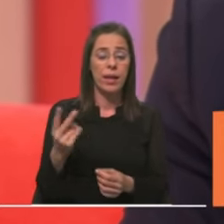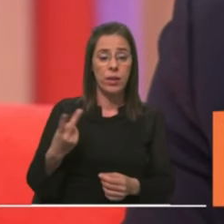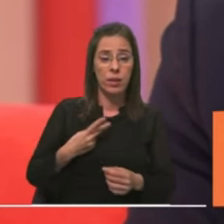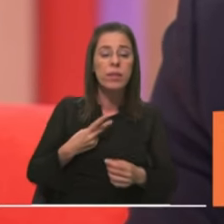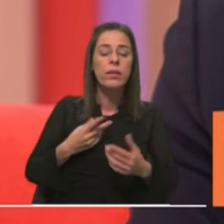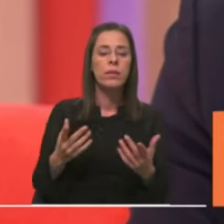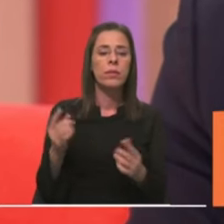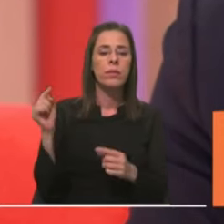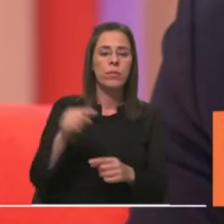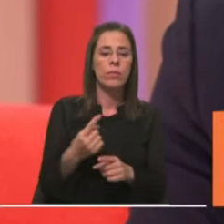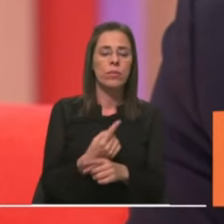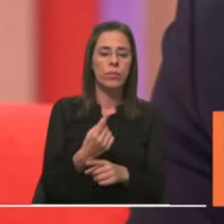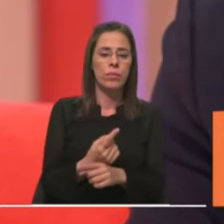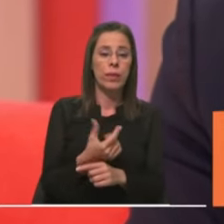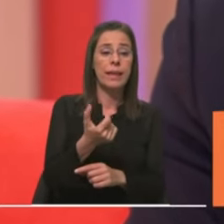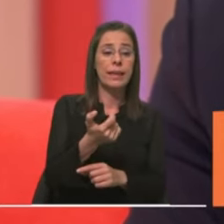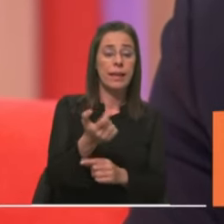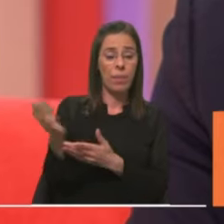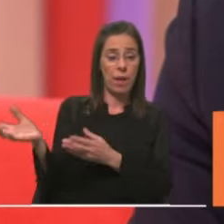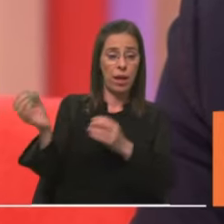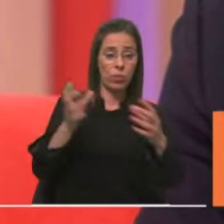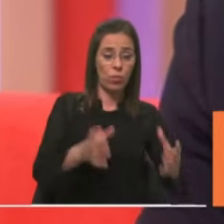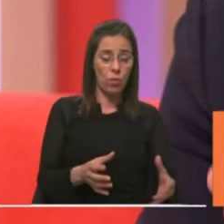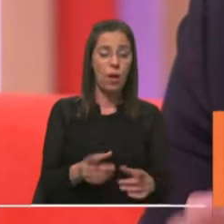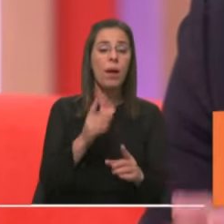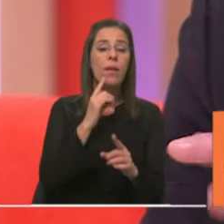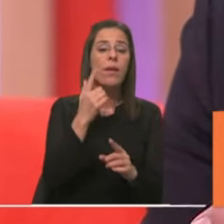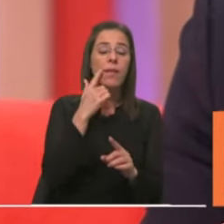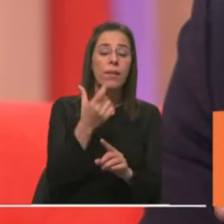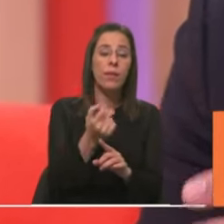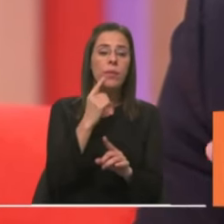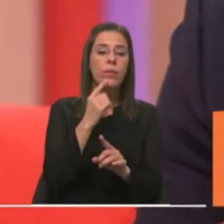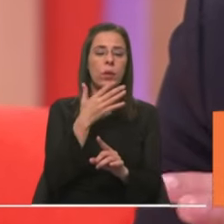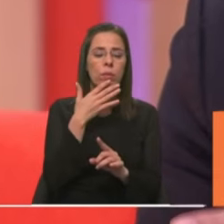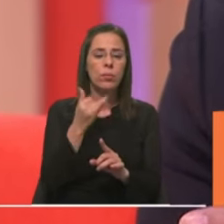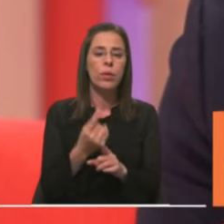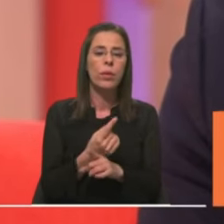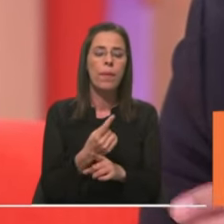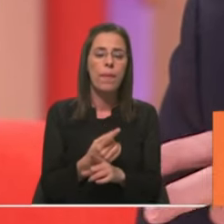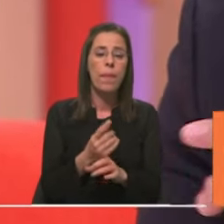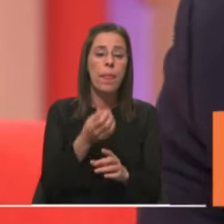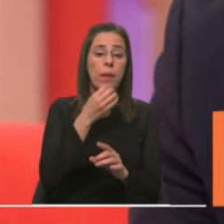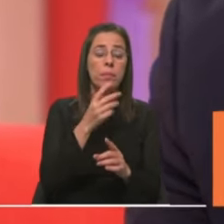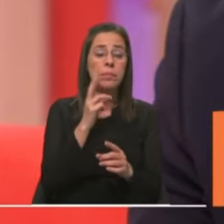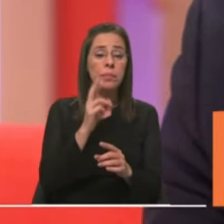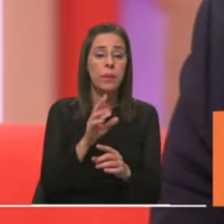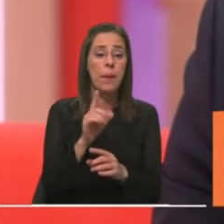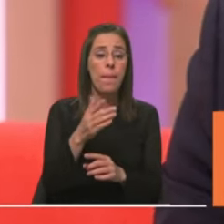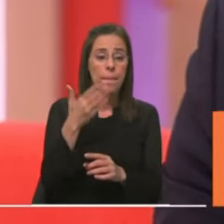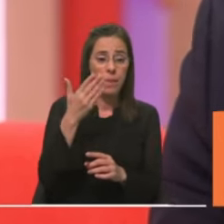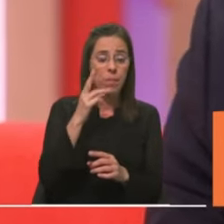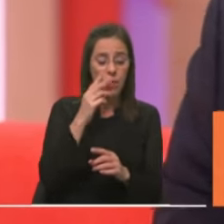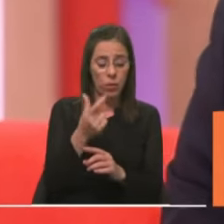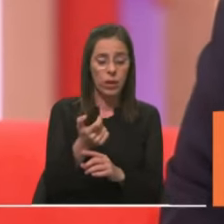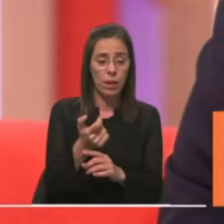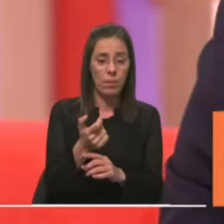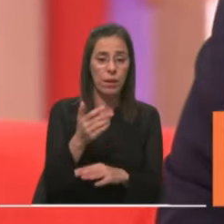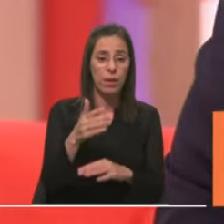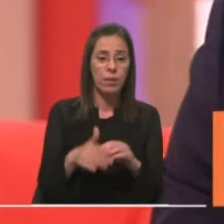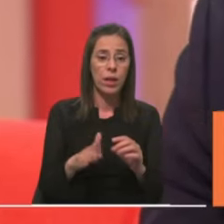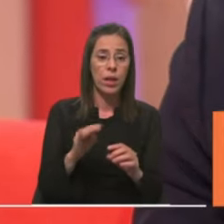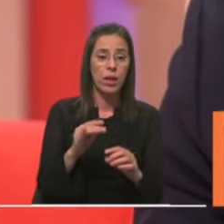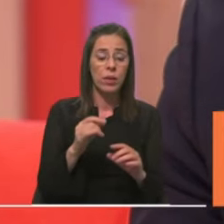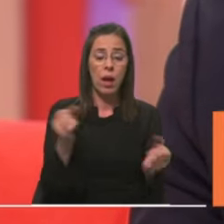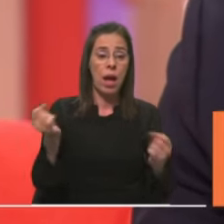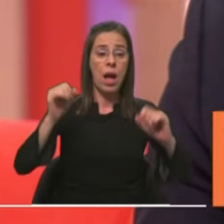tinham acabado de chegar a produção de sapatos e aikas ai vem ver o sapatos estão muito bonitos são muito um espeta então estávamos no primeiro andar a ver os sapatos e entra a snia